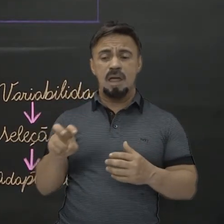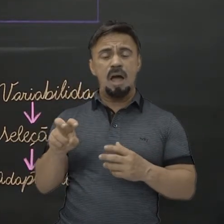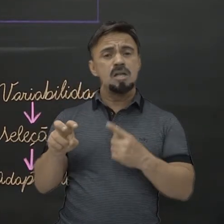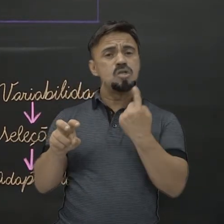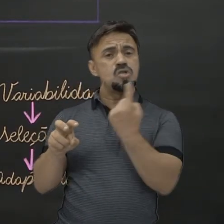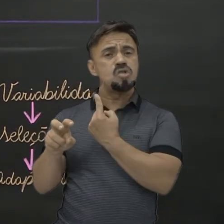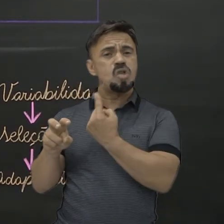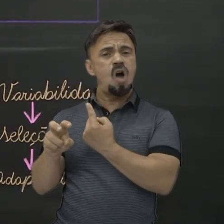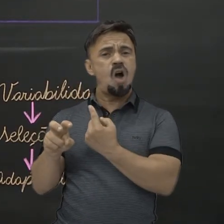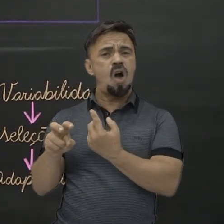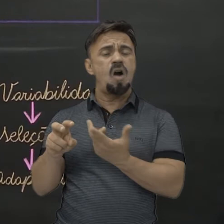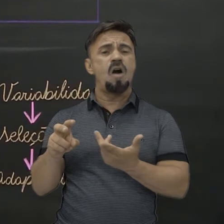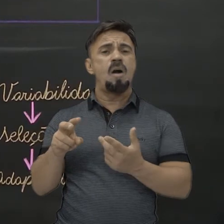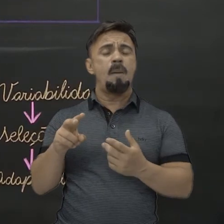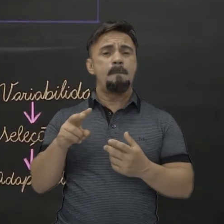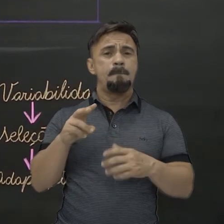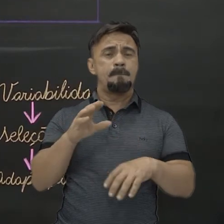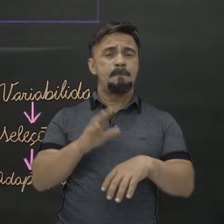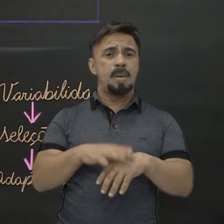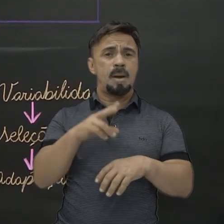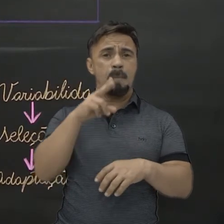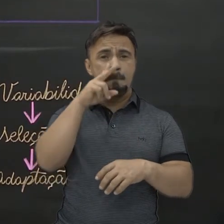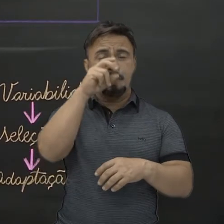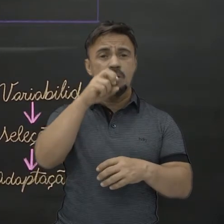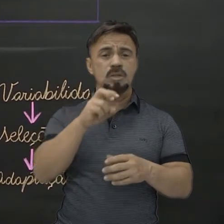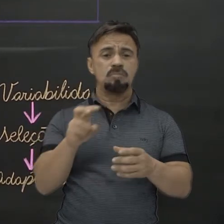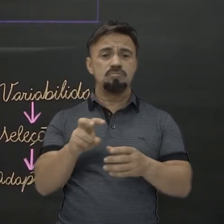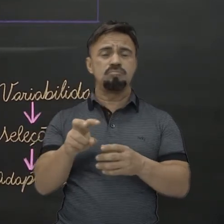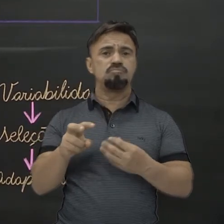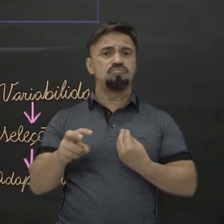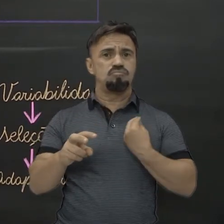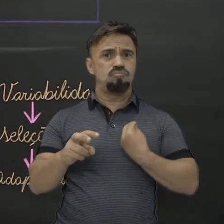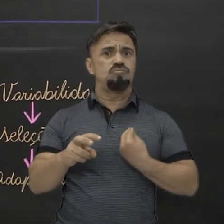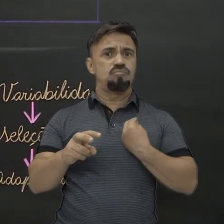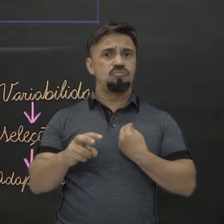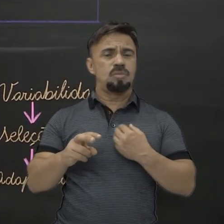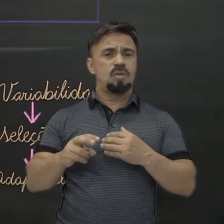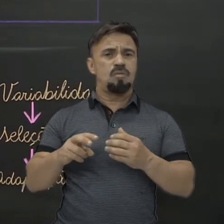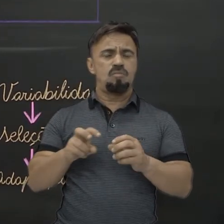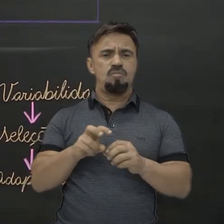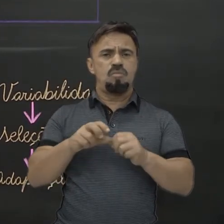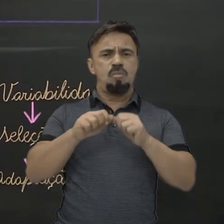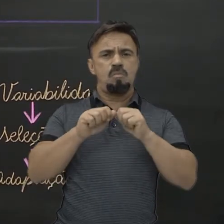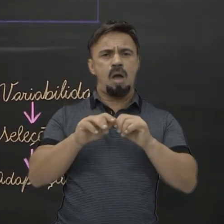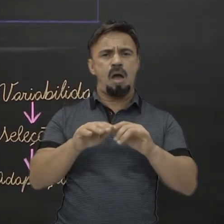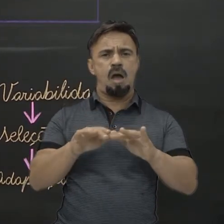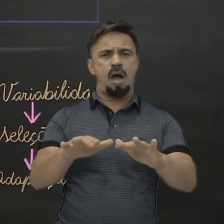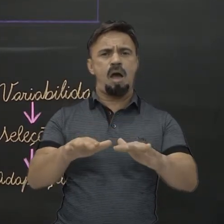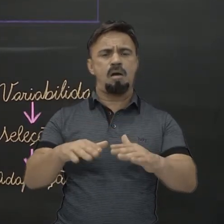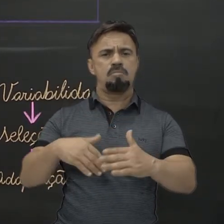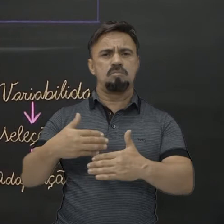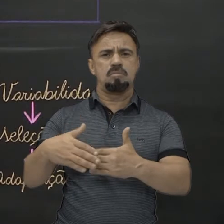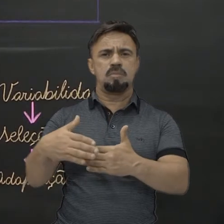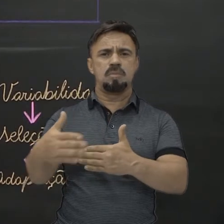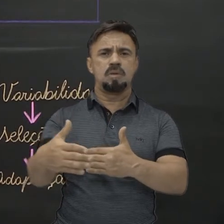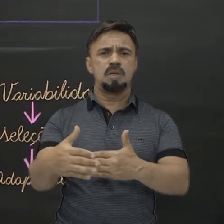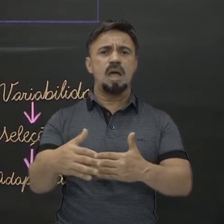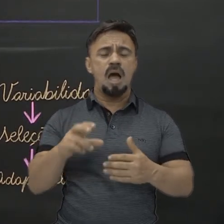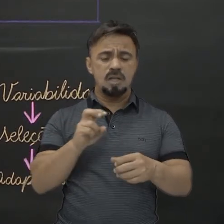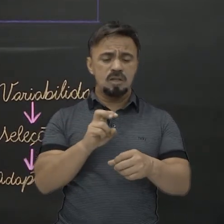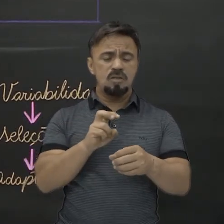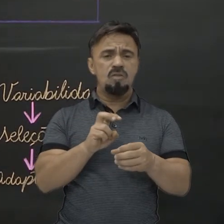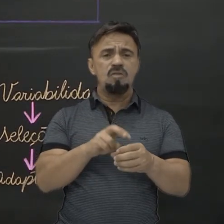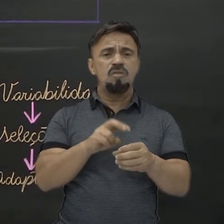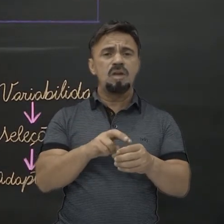que tinham venenos mais potentes, prevaleciam, sobreviviam e se reproduziam. E as as que tinham venenos um pouco menos potentes